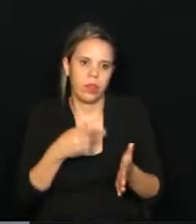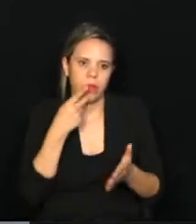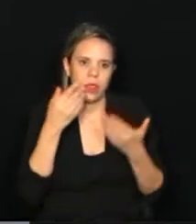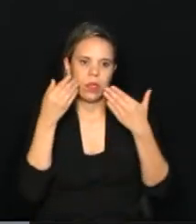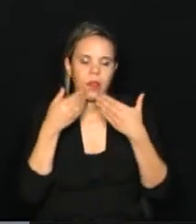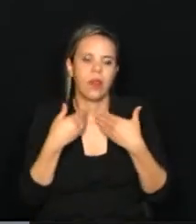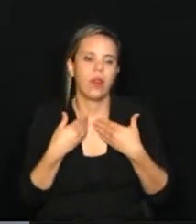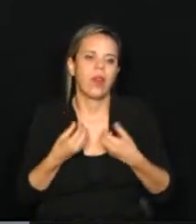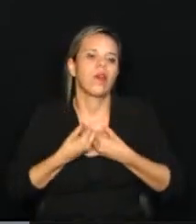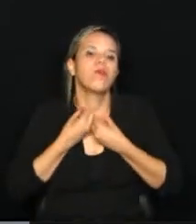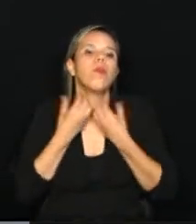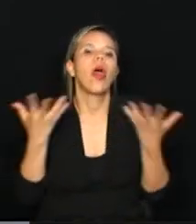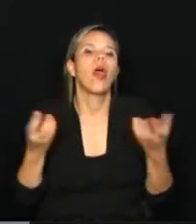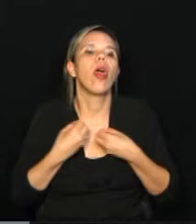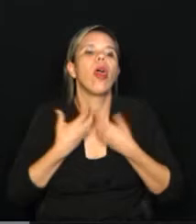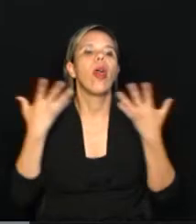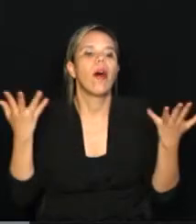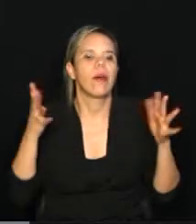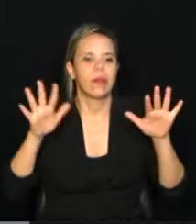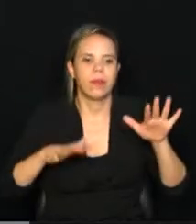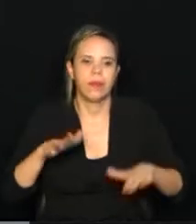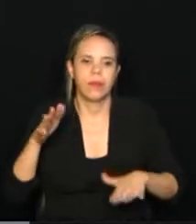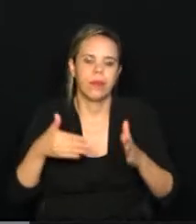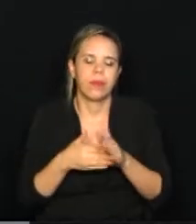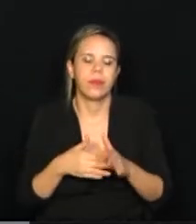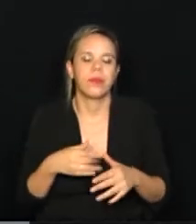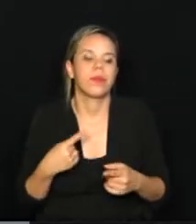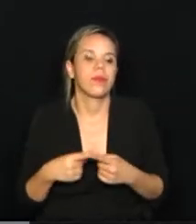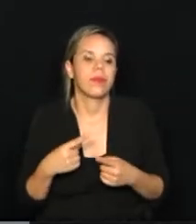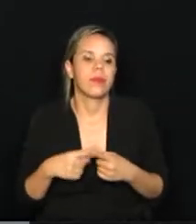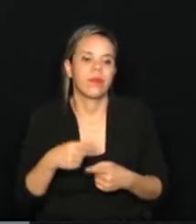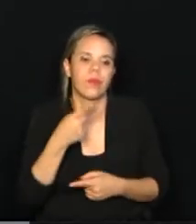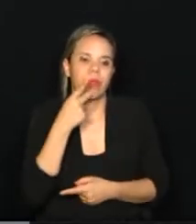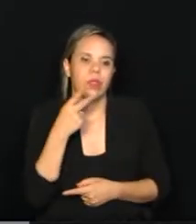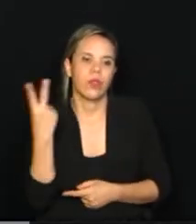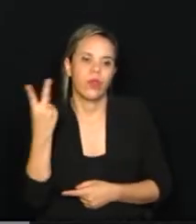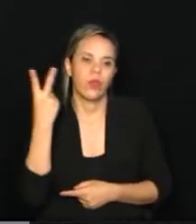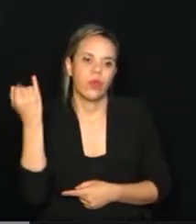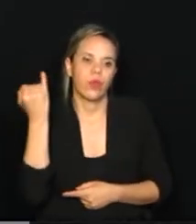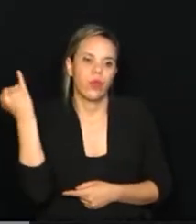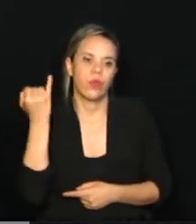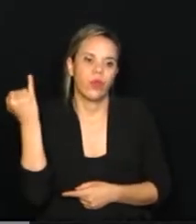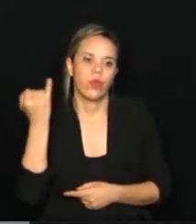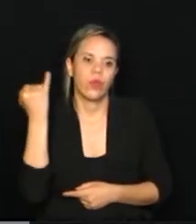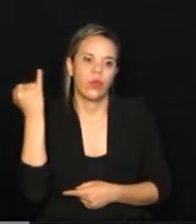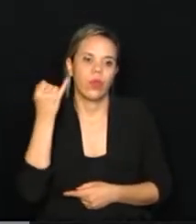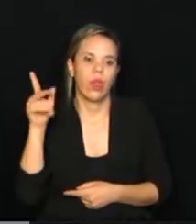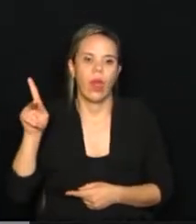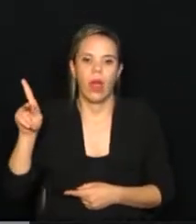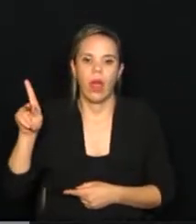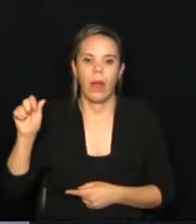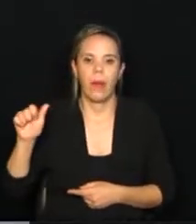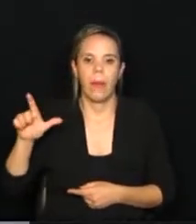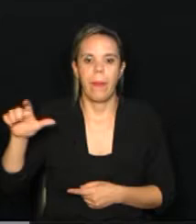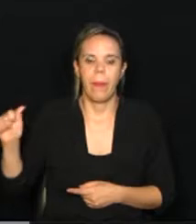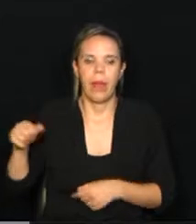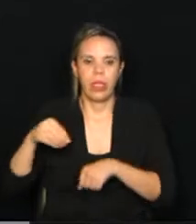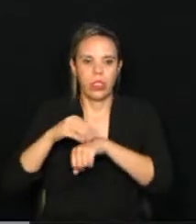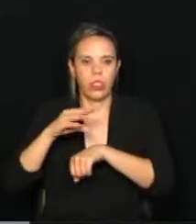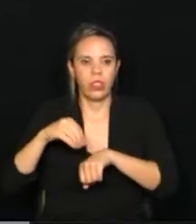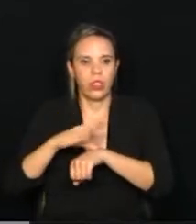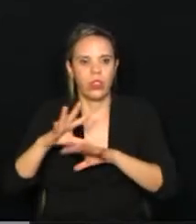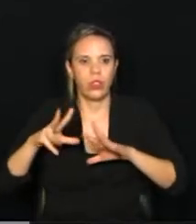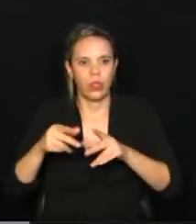abrir, mas, como eu falei, isso é muito valioso. A Paula dá muitas dicas que faz